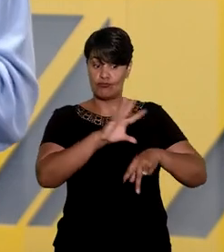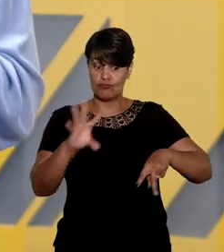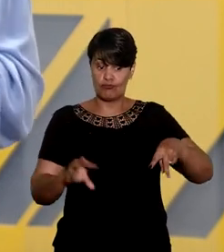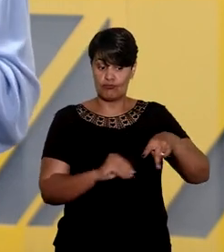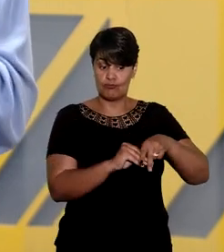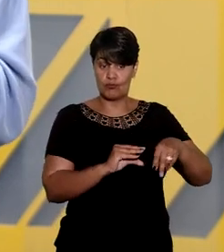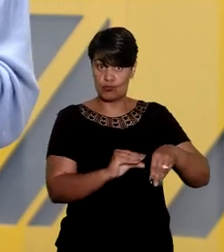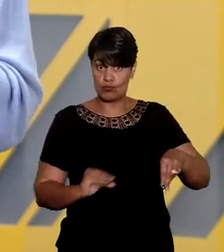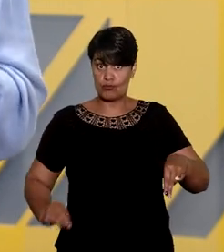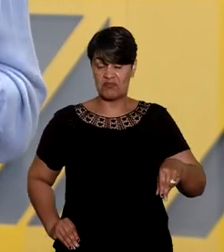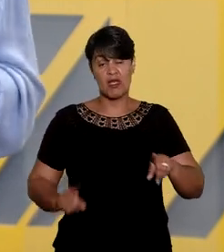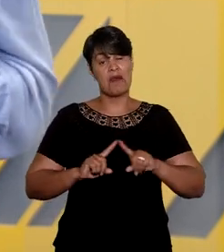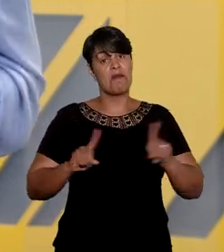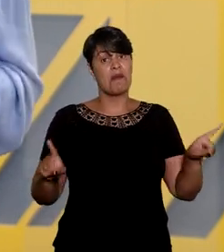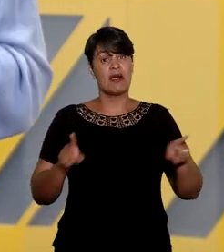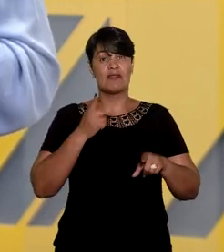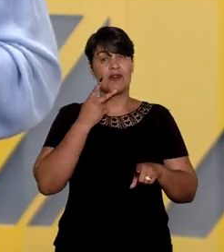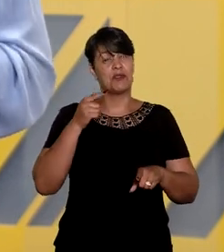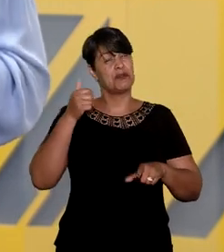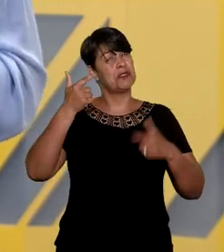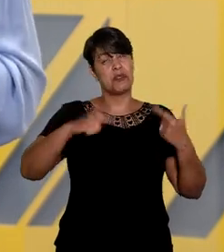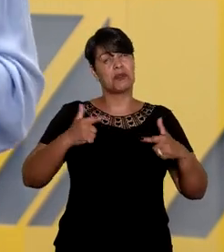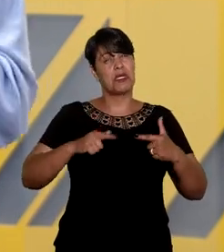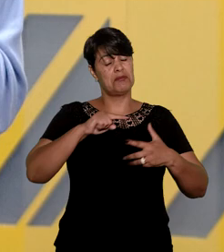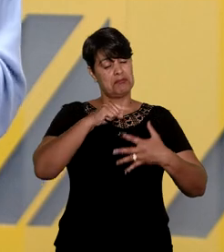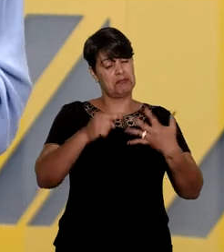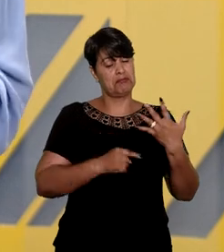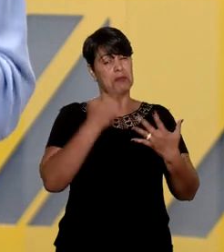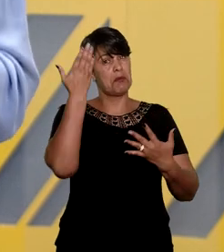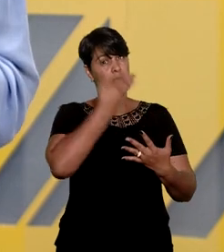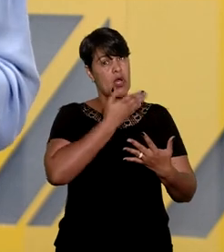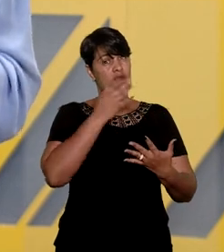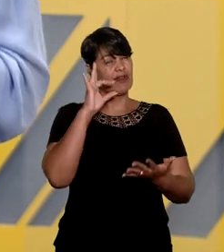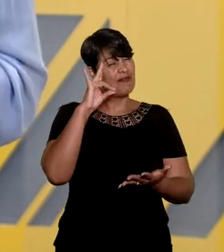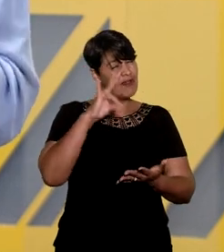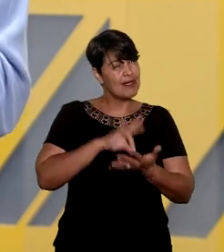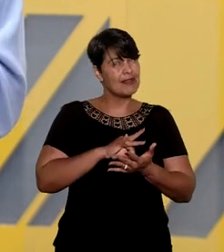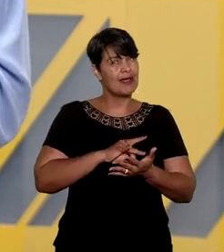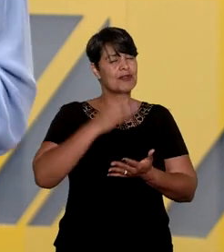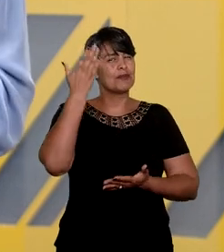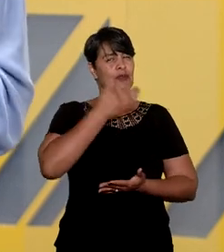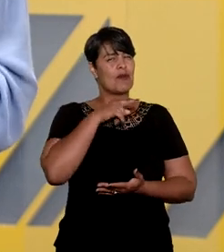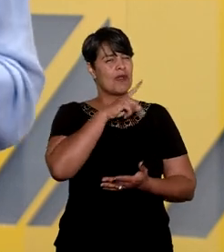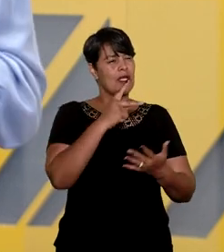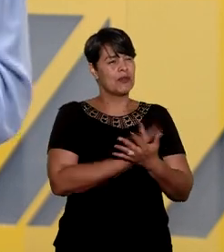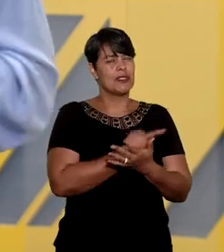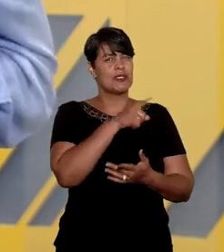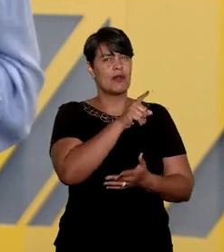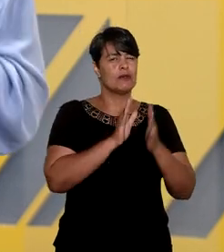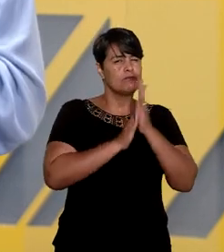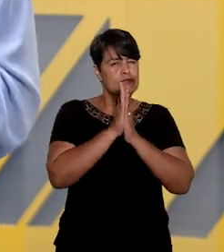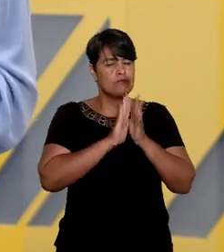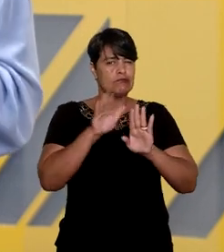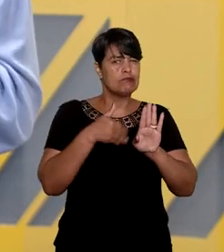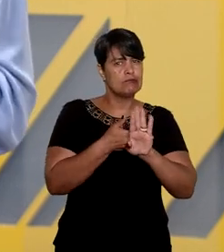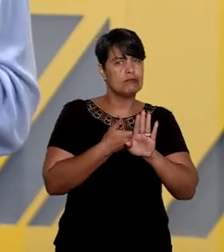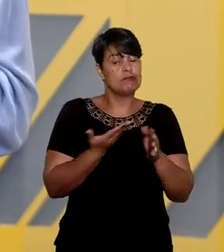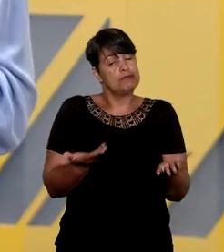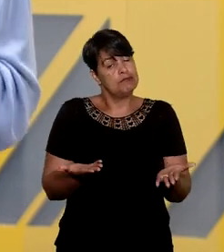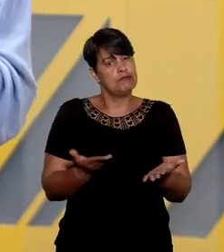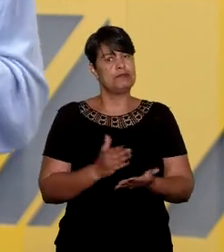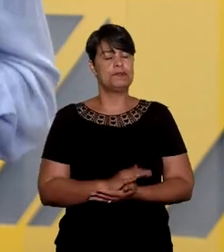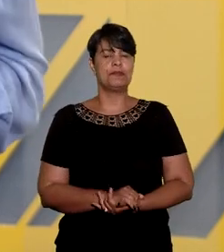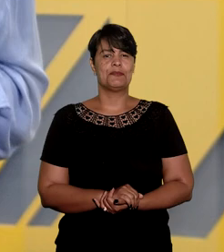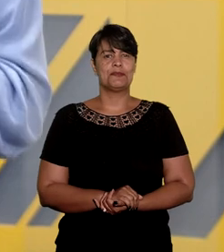por considerar que não houve indícios suficientes que comprovassem a vantagem indevida apontada pelo Ministério